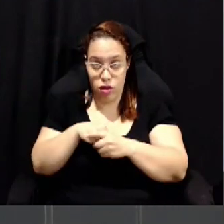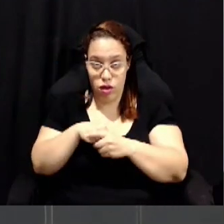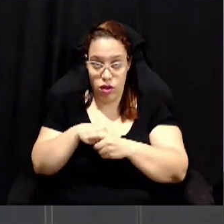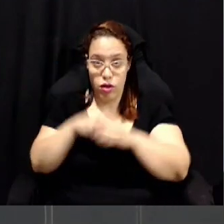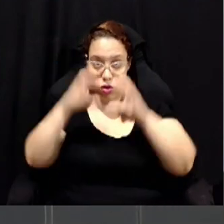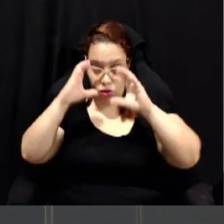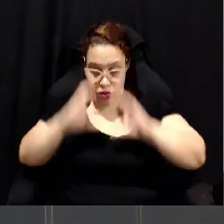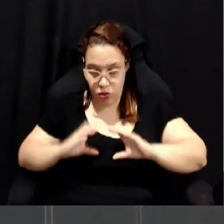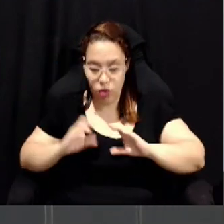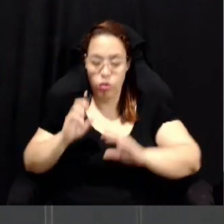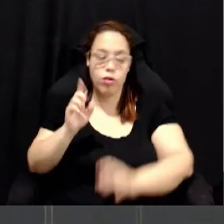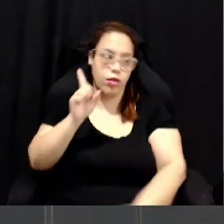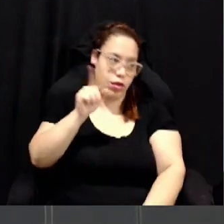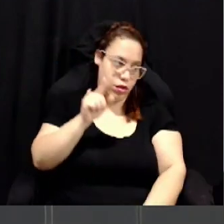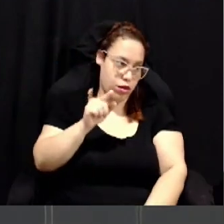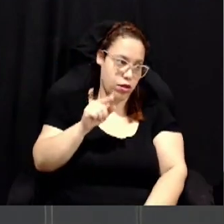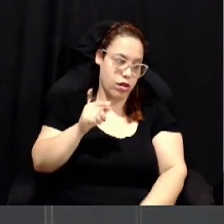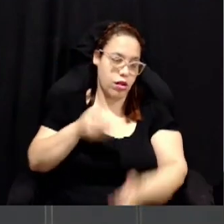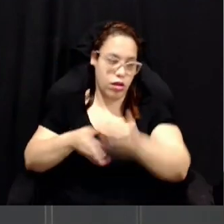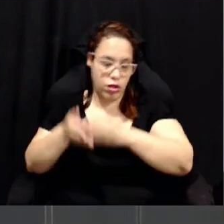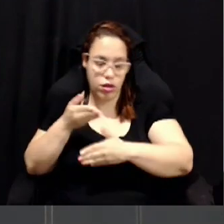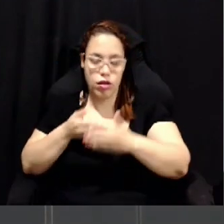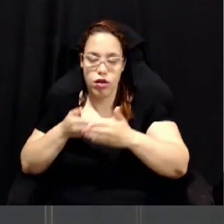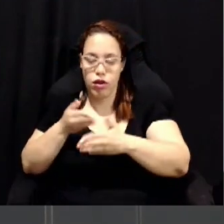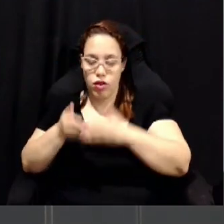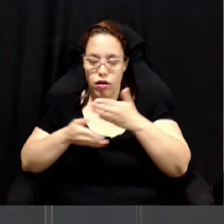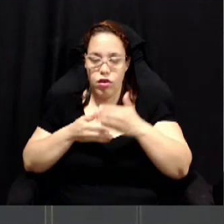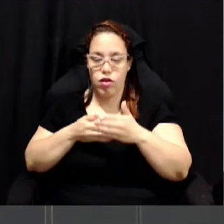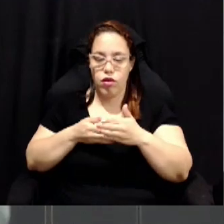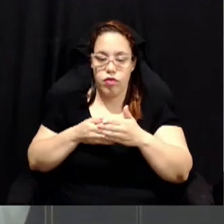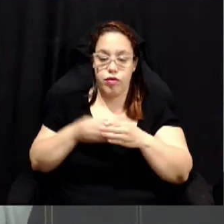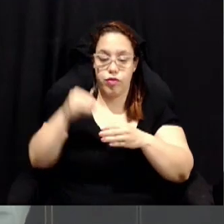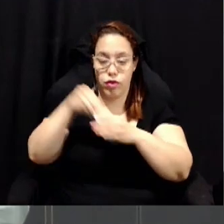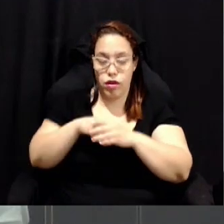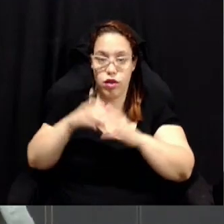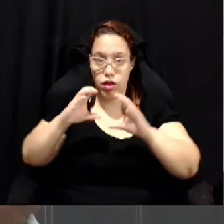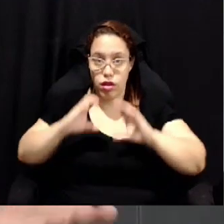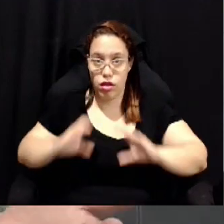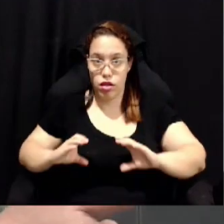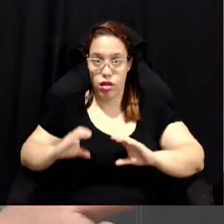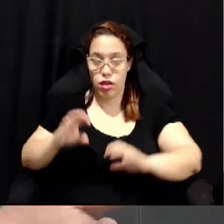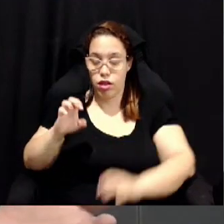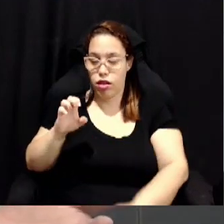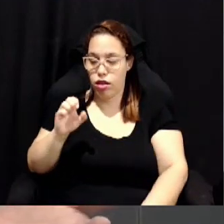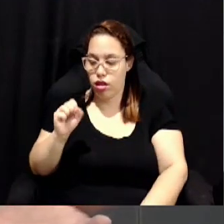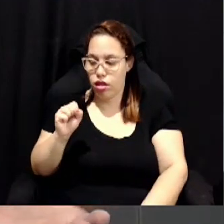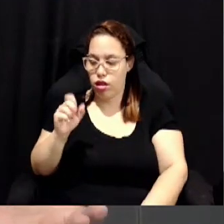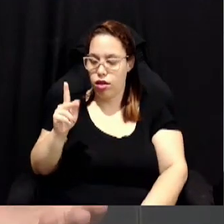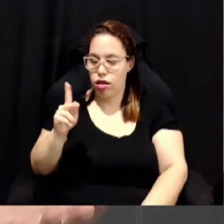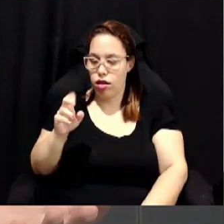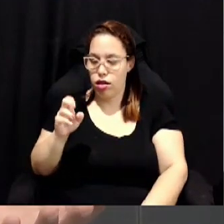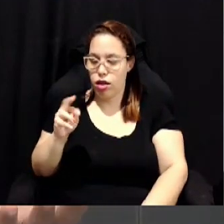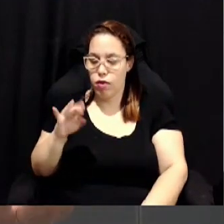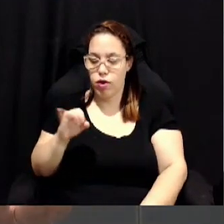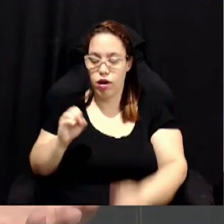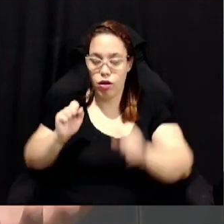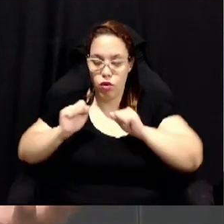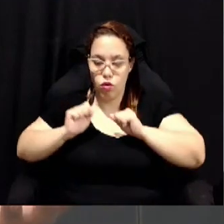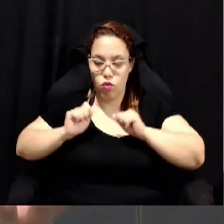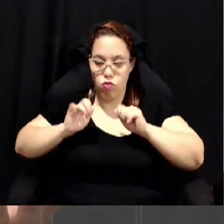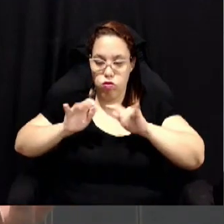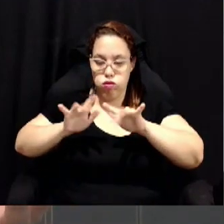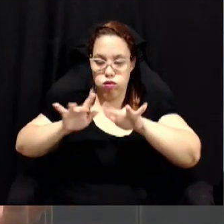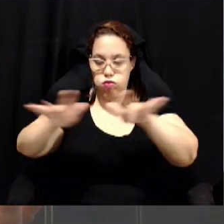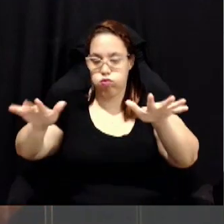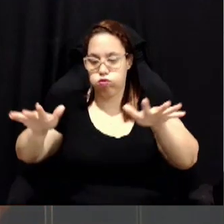comportamento. Interação, comunicação, comportamento. Dentro do comportamento é chamado espectro porque é um campo variado de manifestações. Então, não